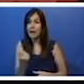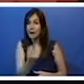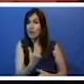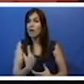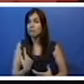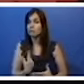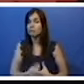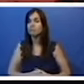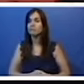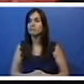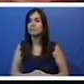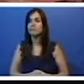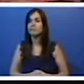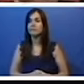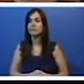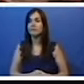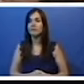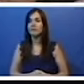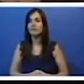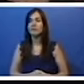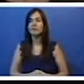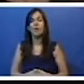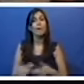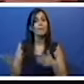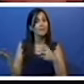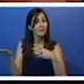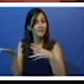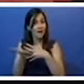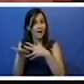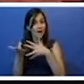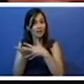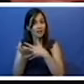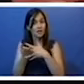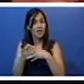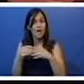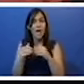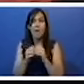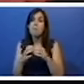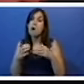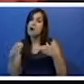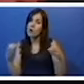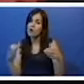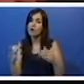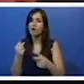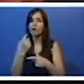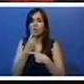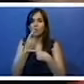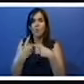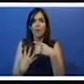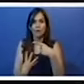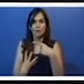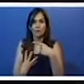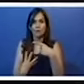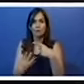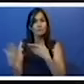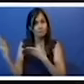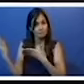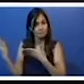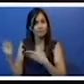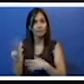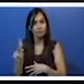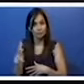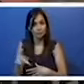Ah então quer dizer pessoal que a metade é maior que um quarto né